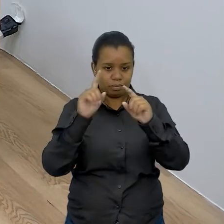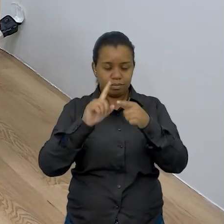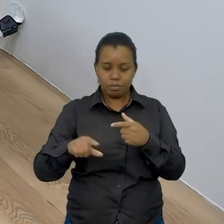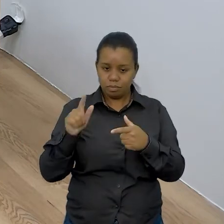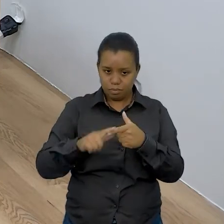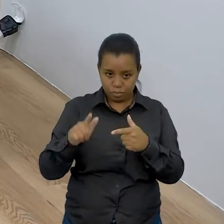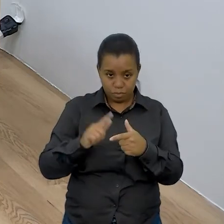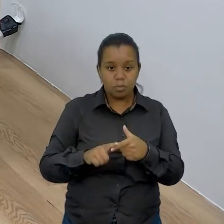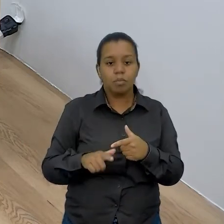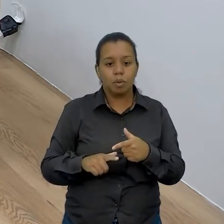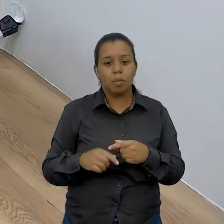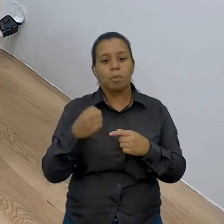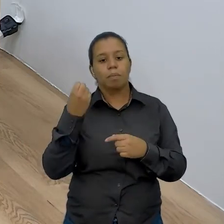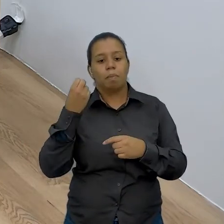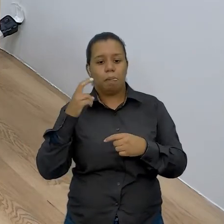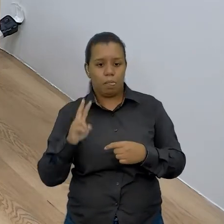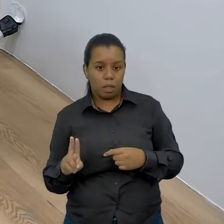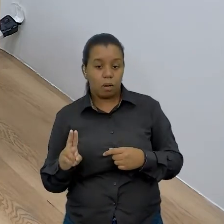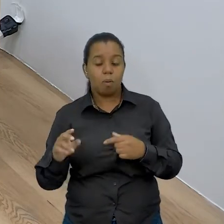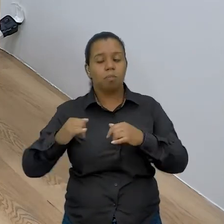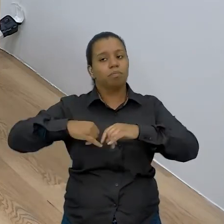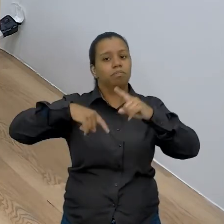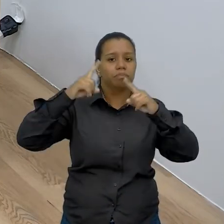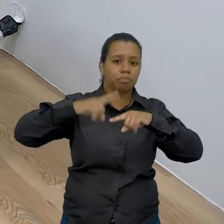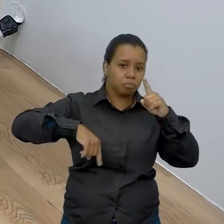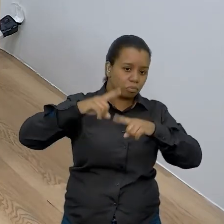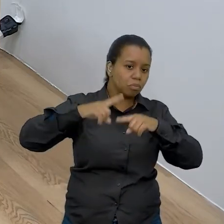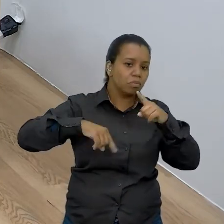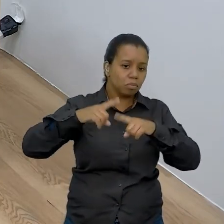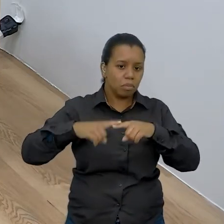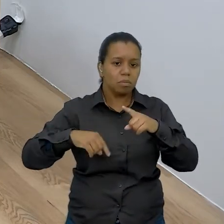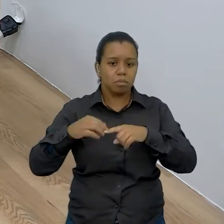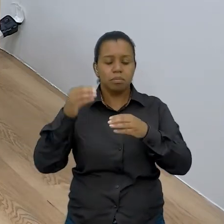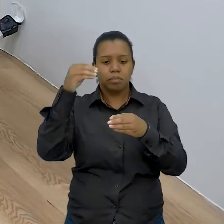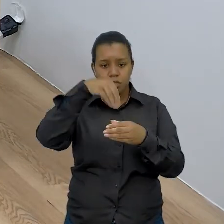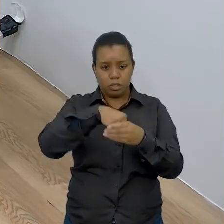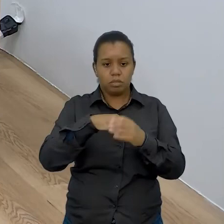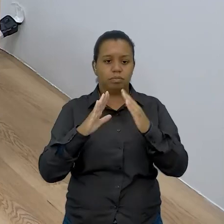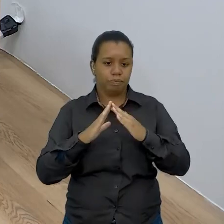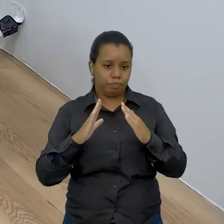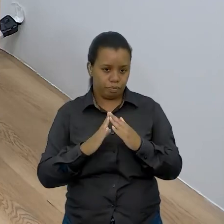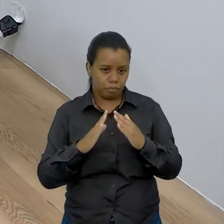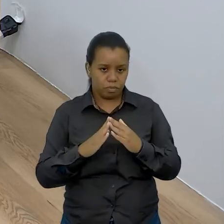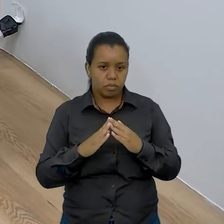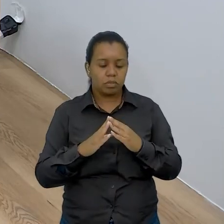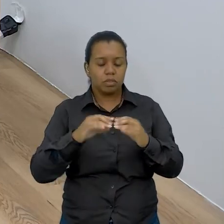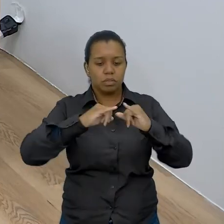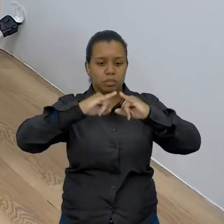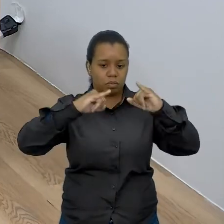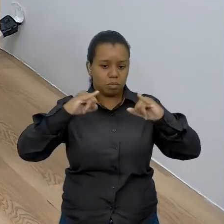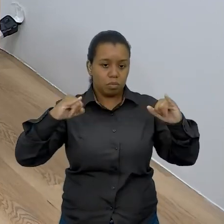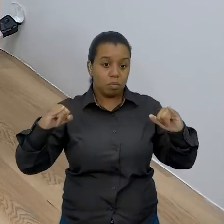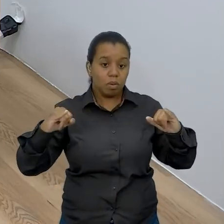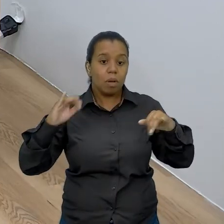fios, ou pode ser um equipamento. O maior problema, ele apontou aí, de fuga de corrente,